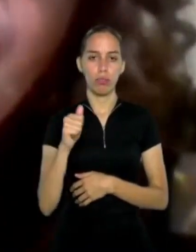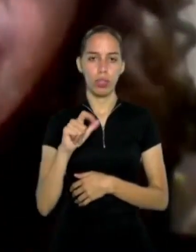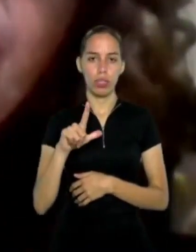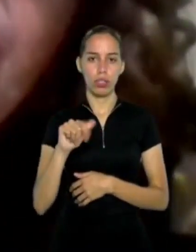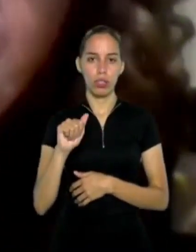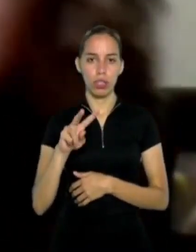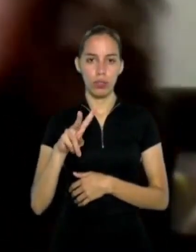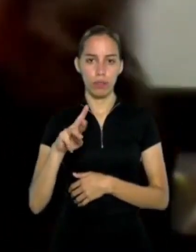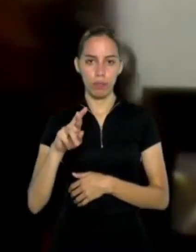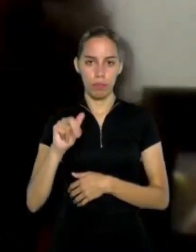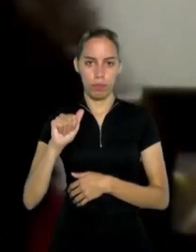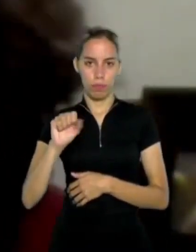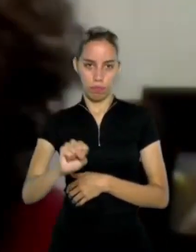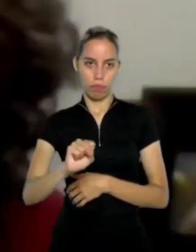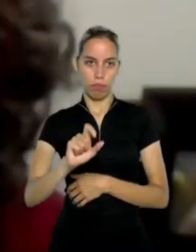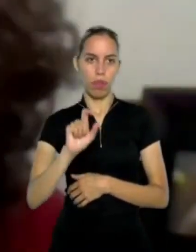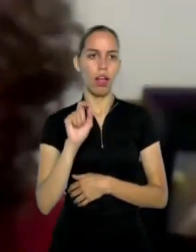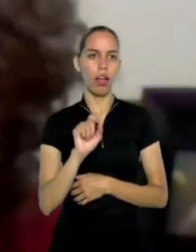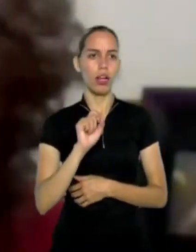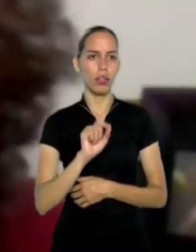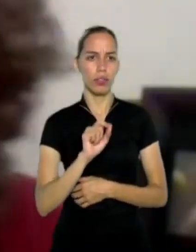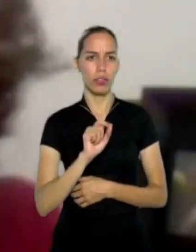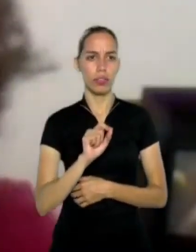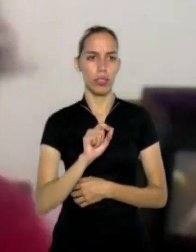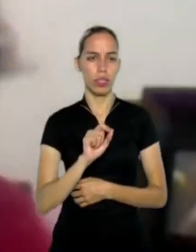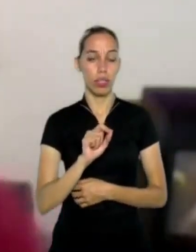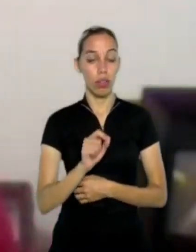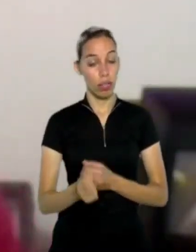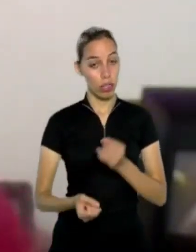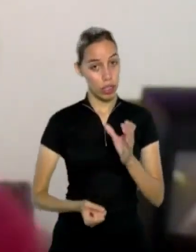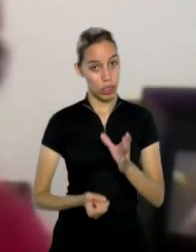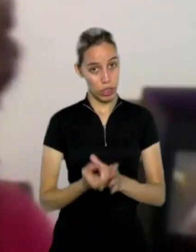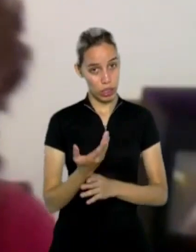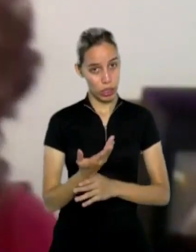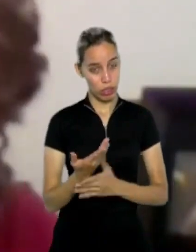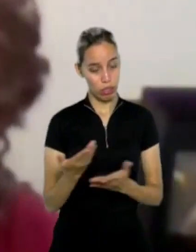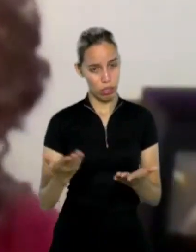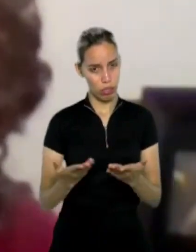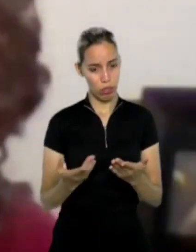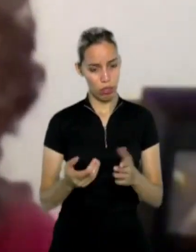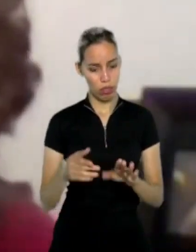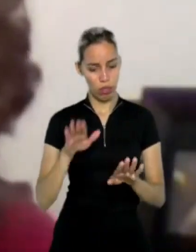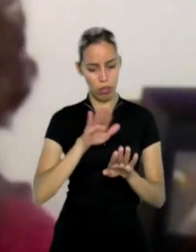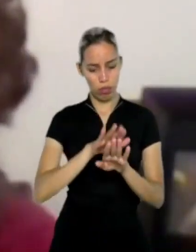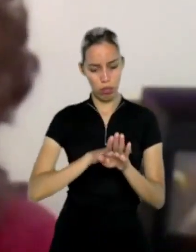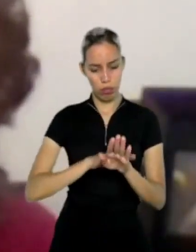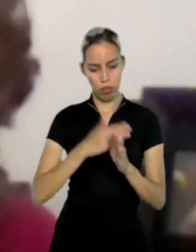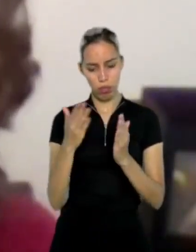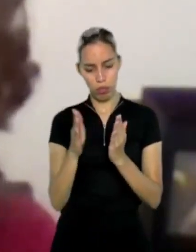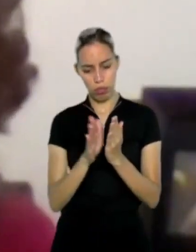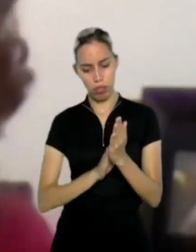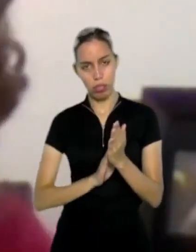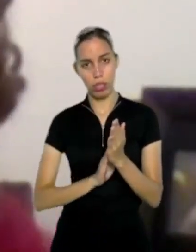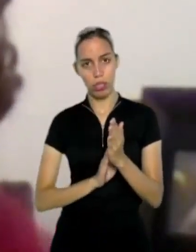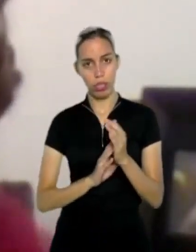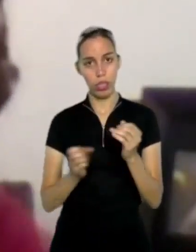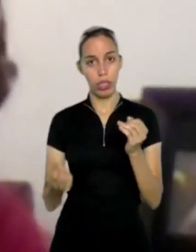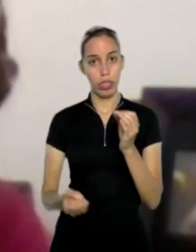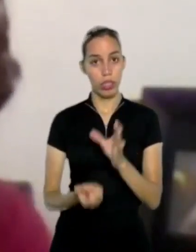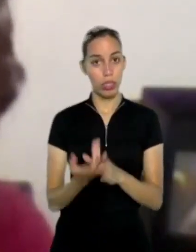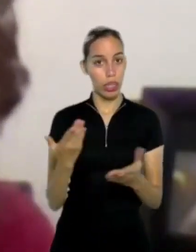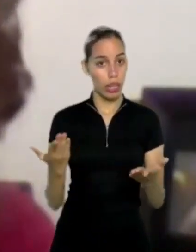é ele está em teste ainda. As capas também vai ser artesanal e eu vou fazer